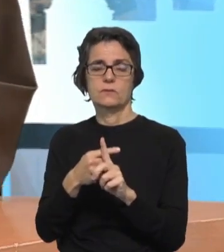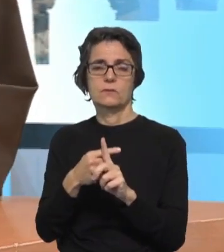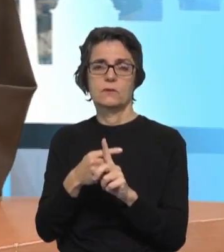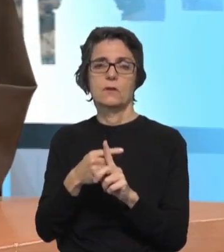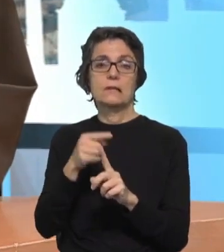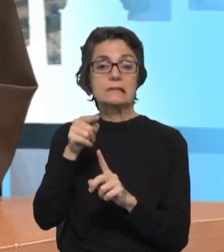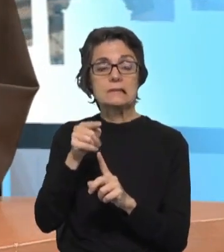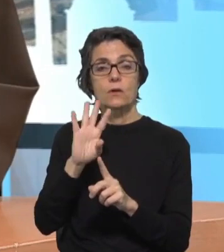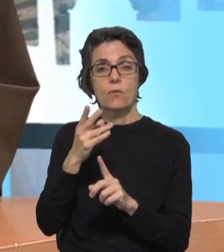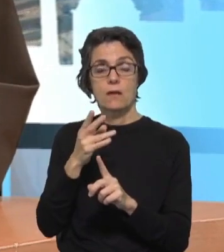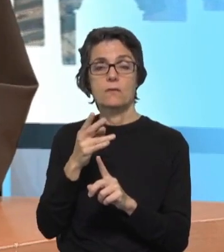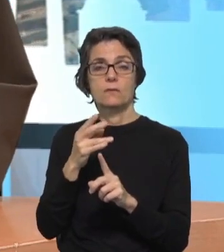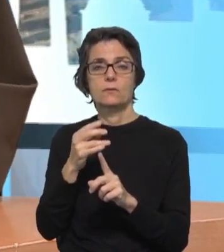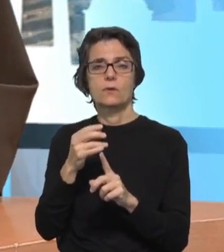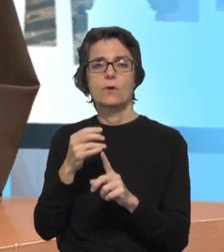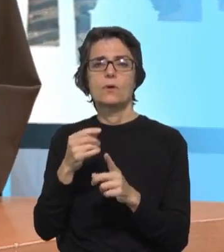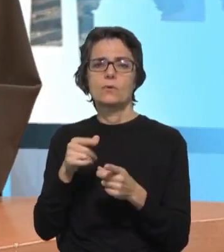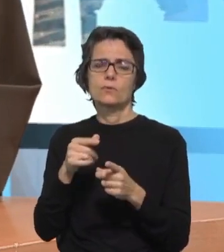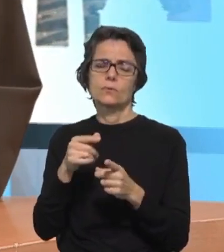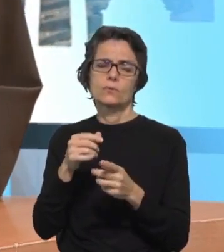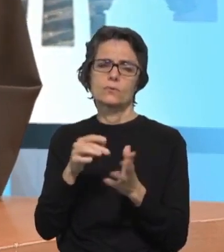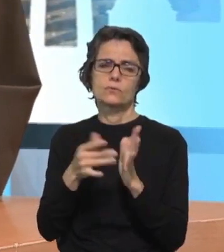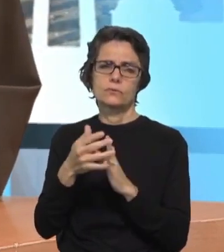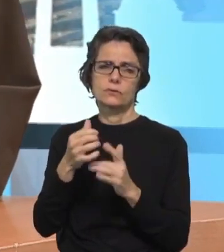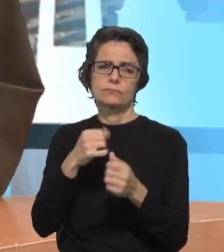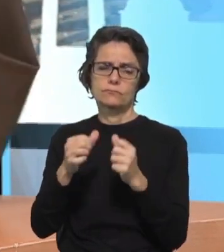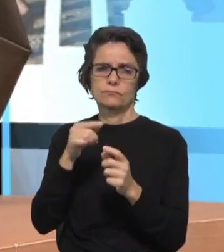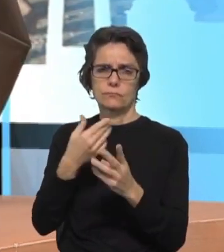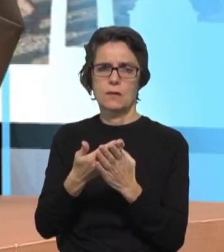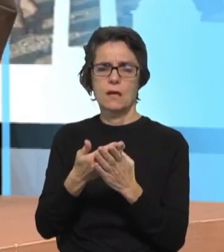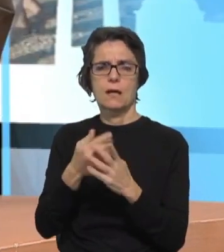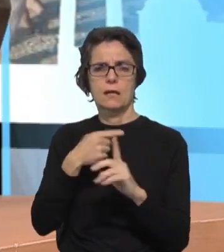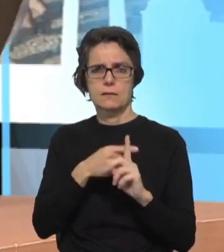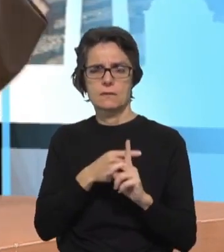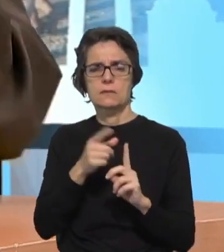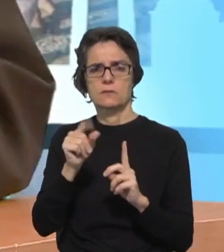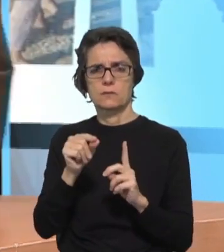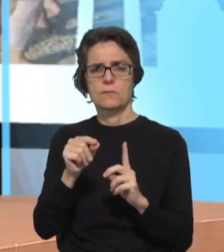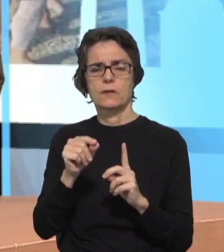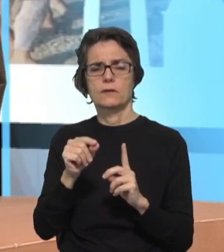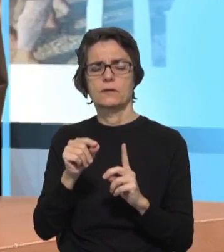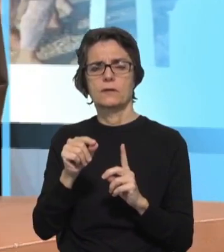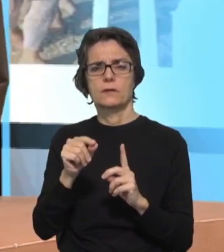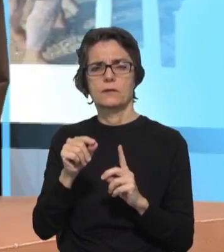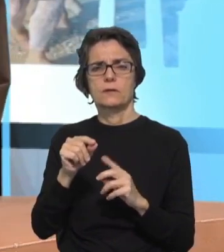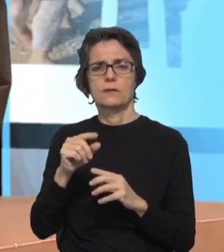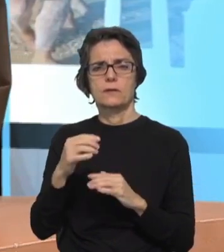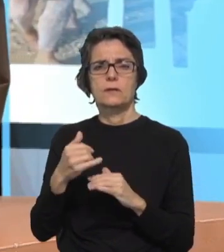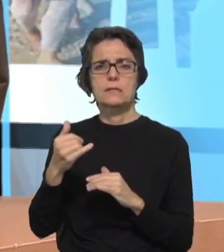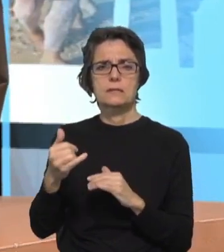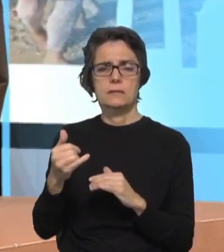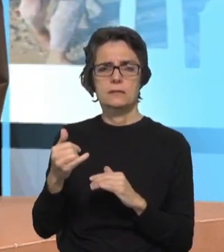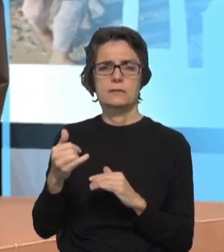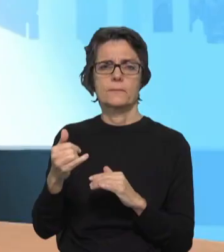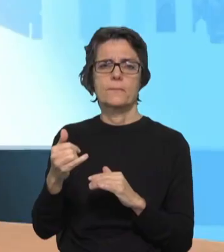imprime as chagas no seu corpo no Monte Alverne, a ser o Canto das Escrituras, portanto, este tal emanar tudo, não é? Num único carisma, num